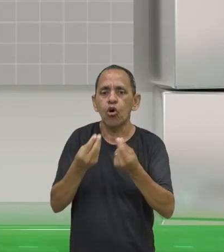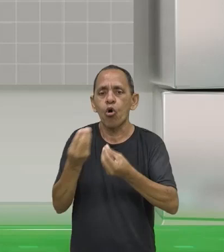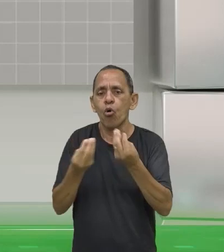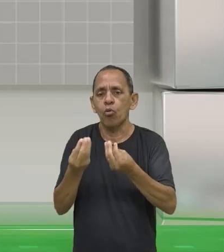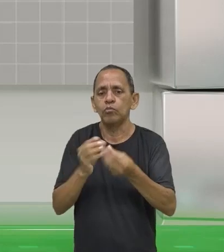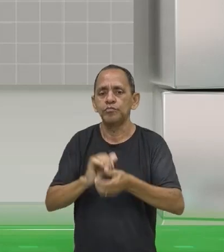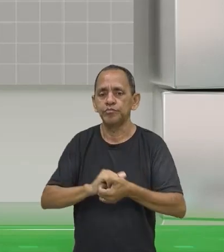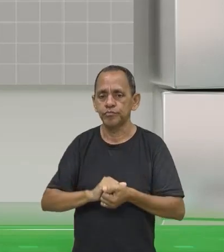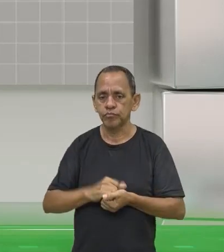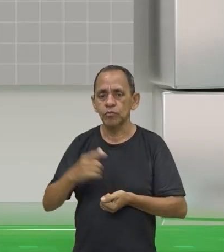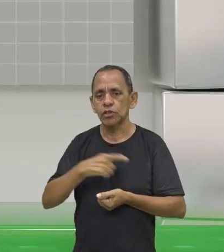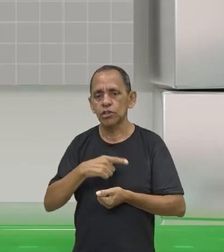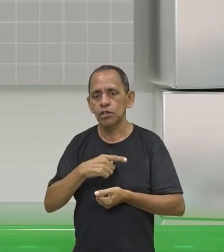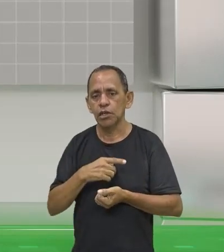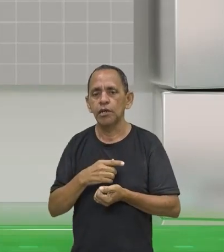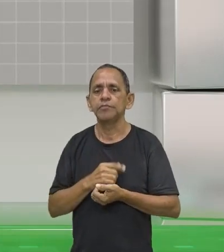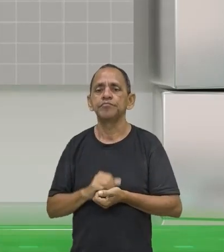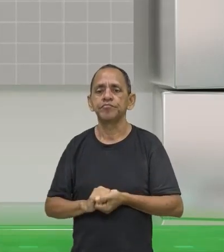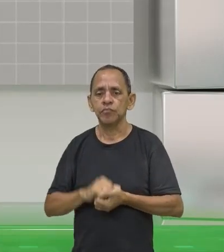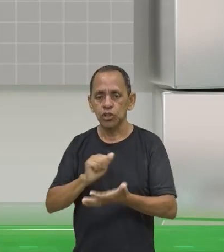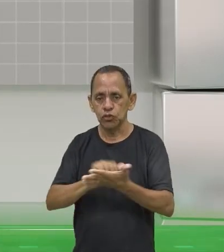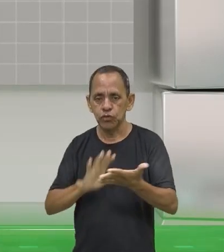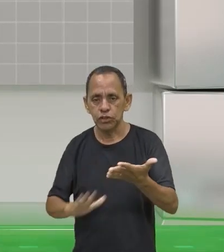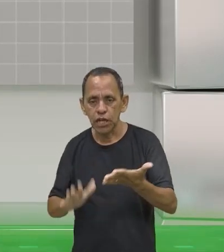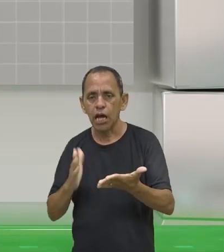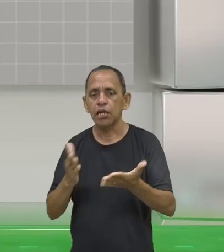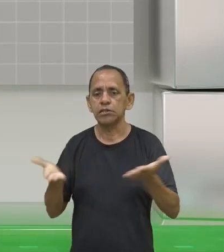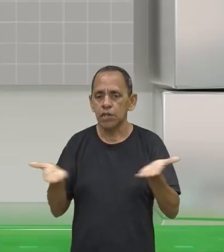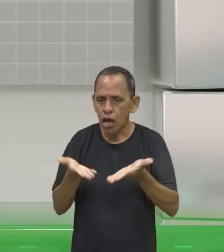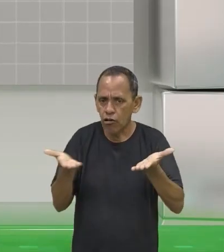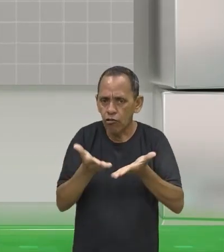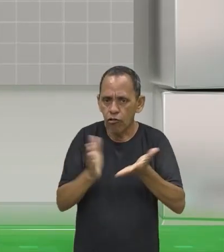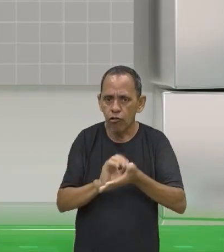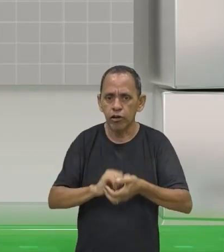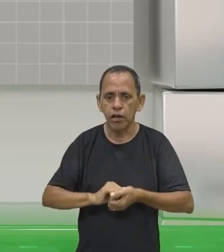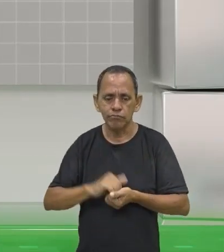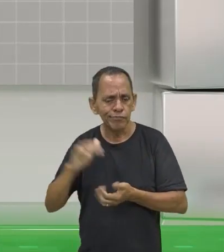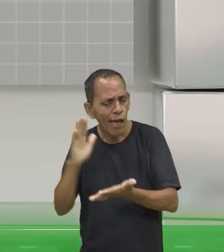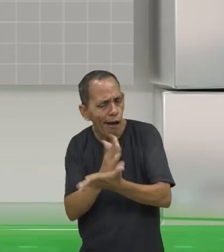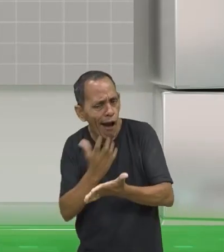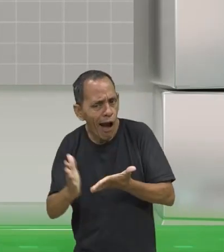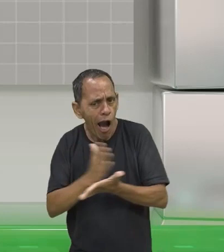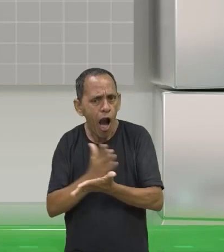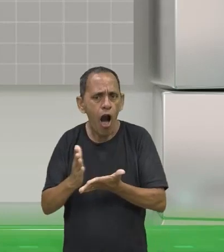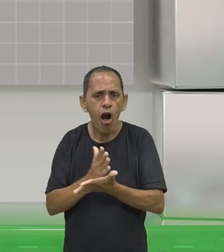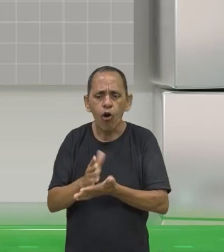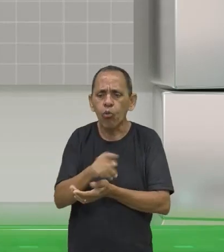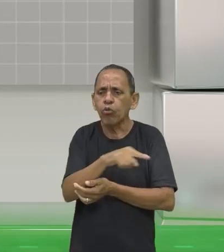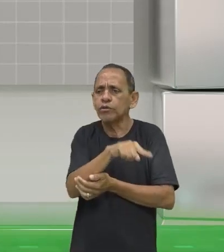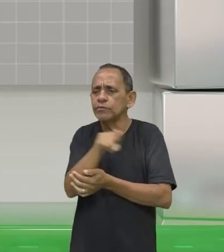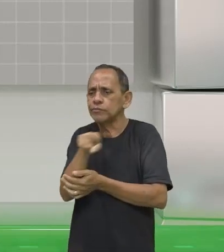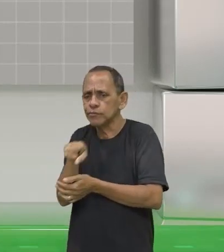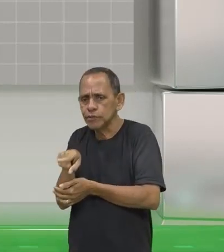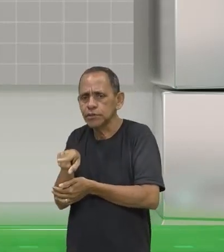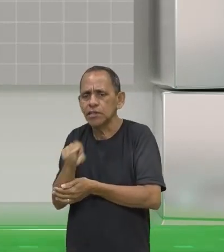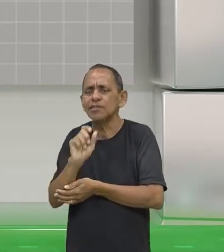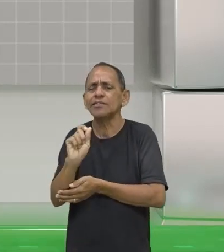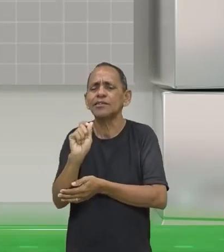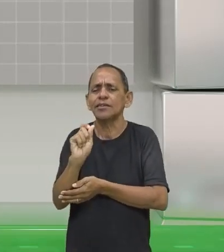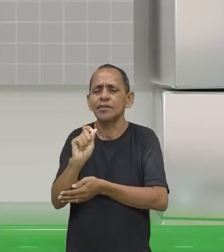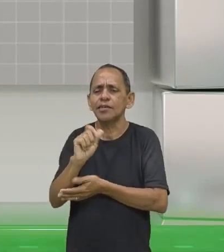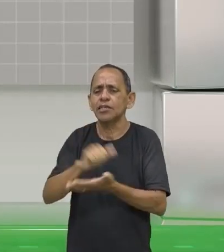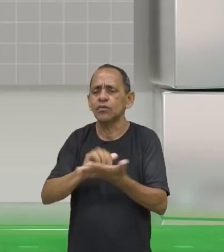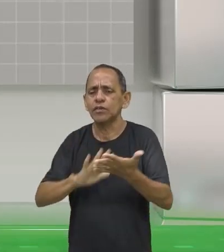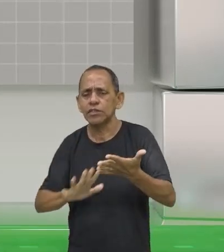Alguns de vocês podem ser novos e devem estar se perguntando, mas o que é atividade complementar, né? Como é que eu vou fazer?